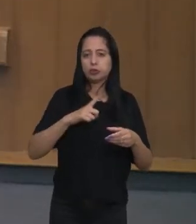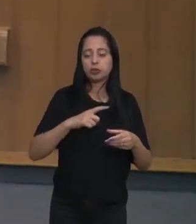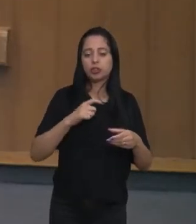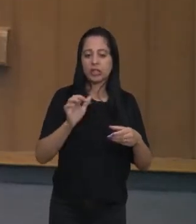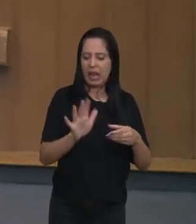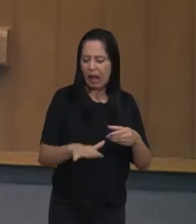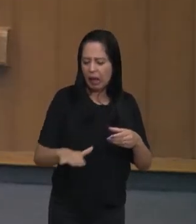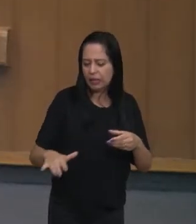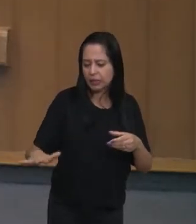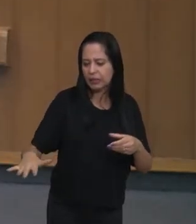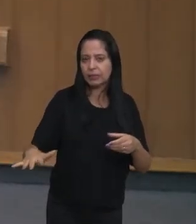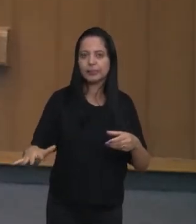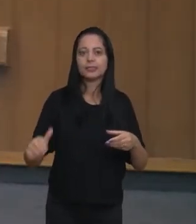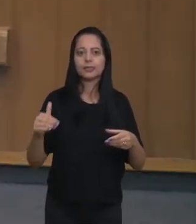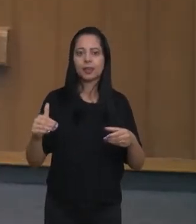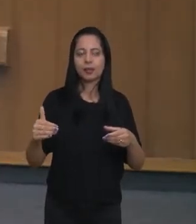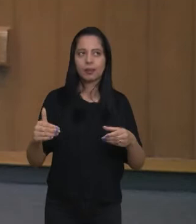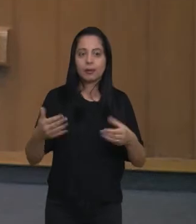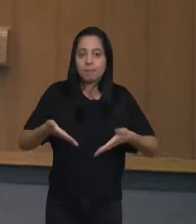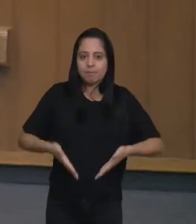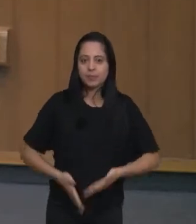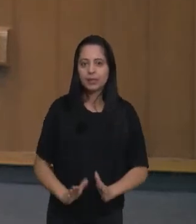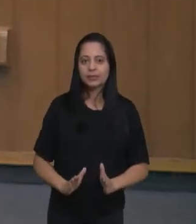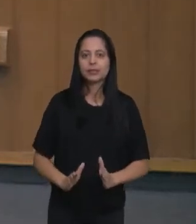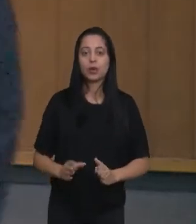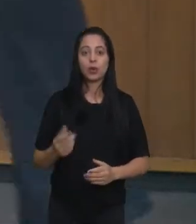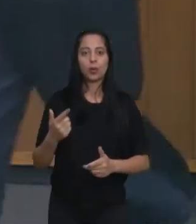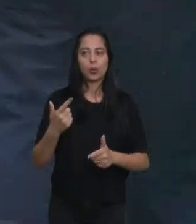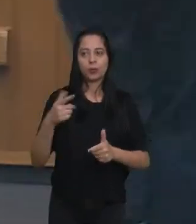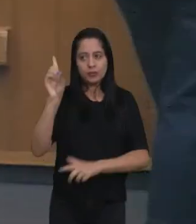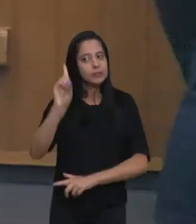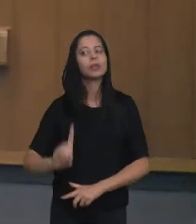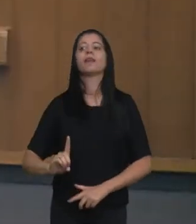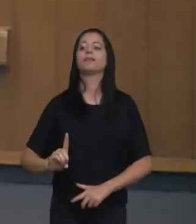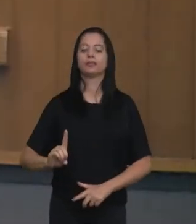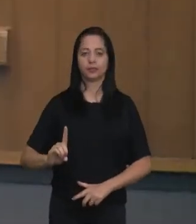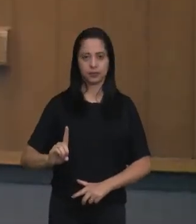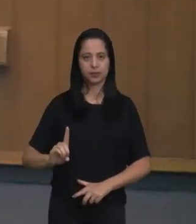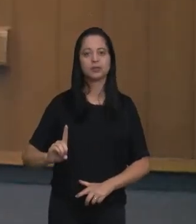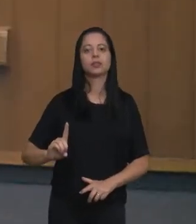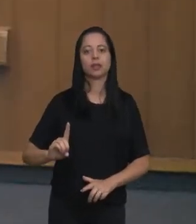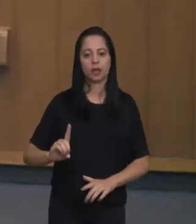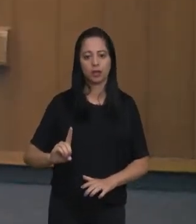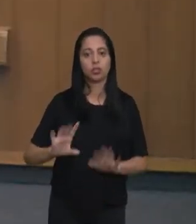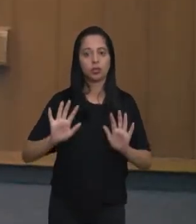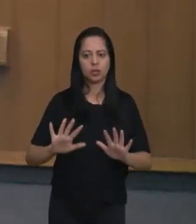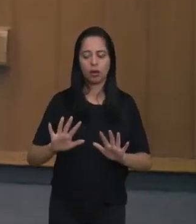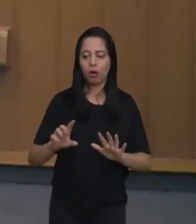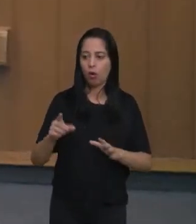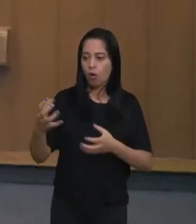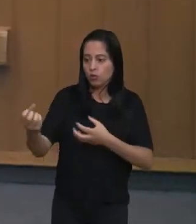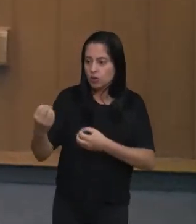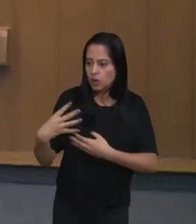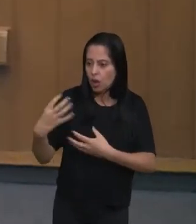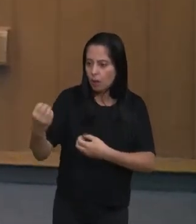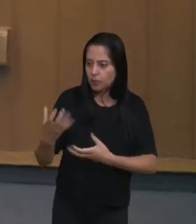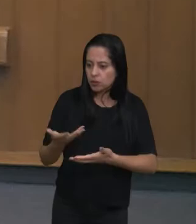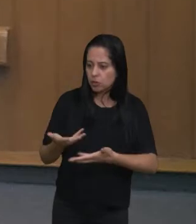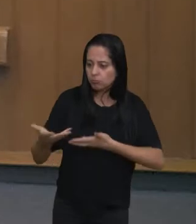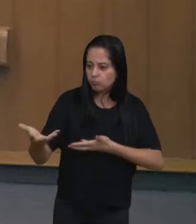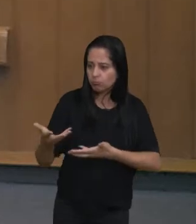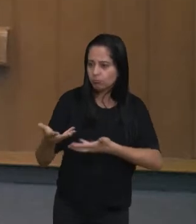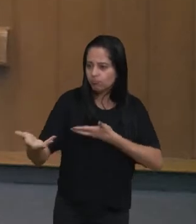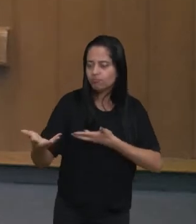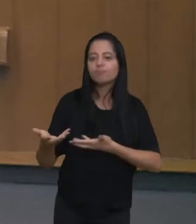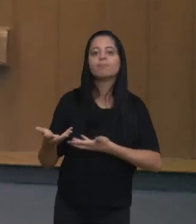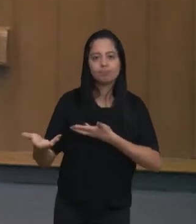de malformações em membros inferiores. Então, quanta coisa eu pude aprender e como eu vi